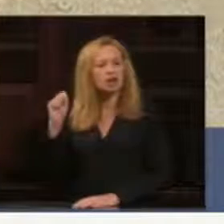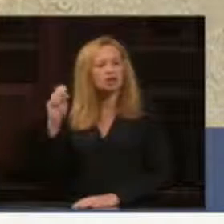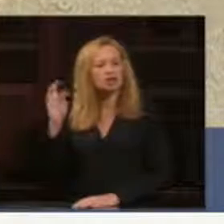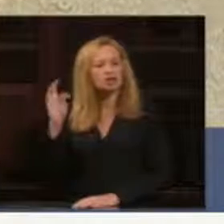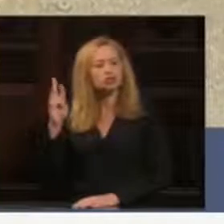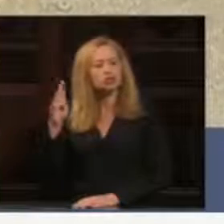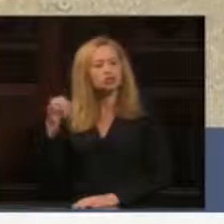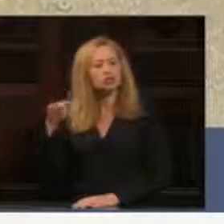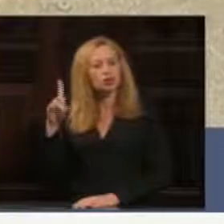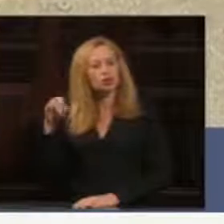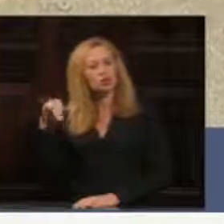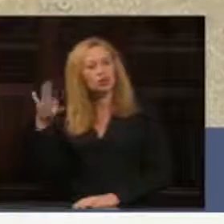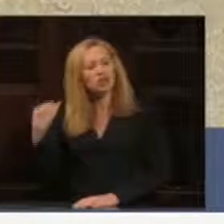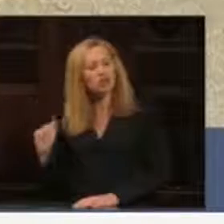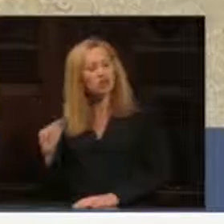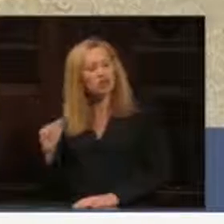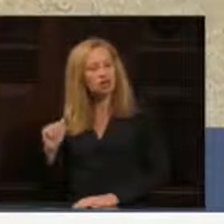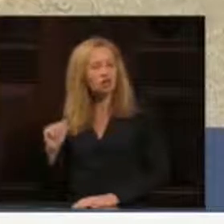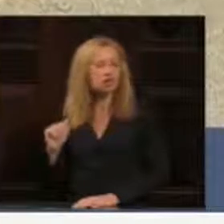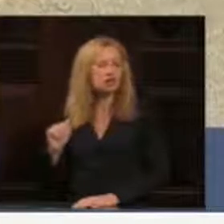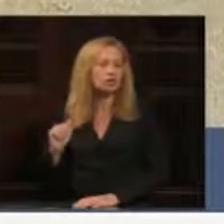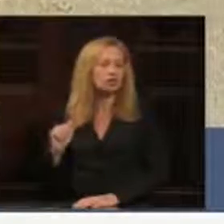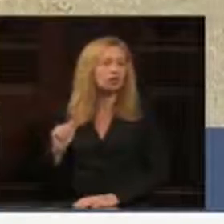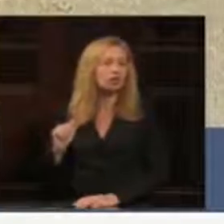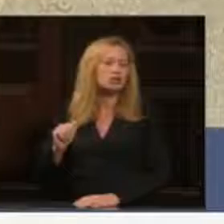brasileiros acadêmicos que estão